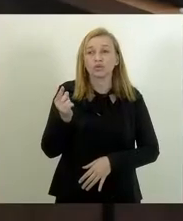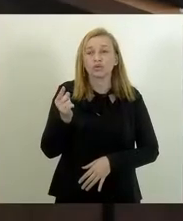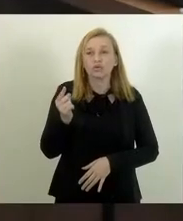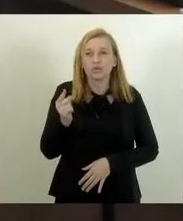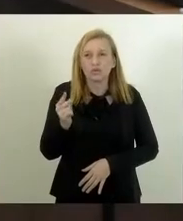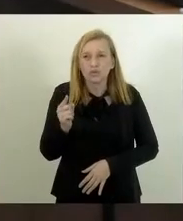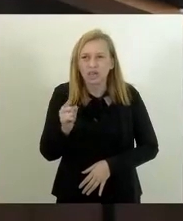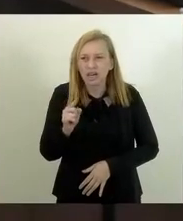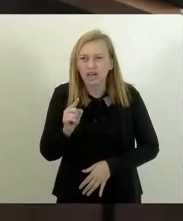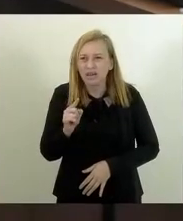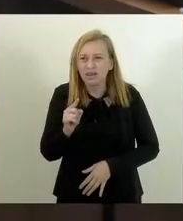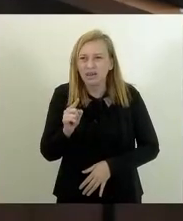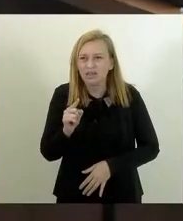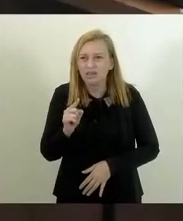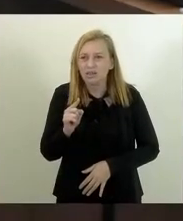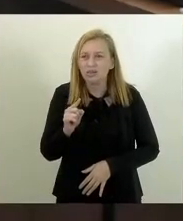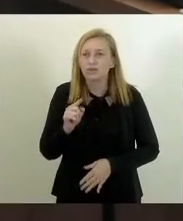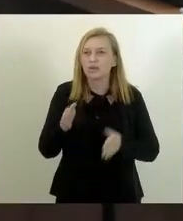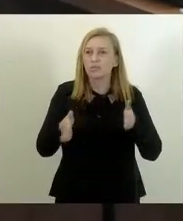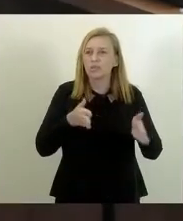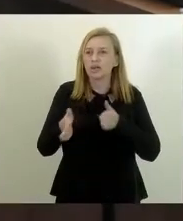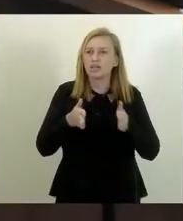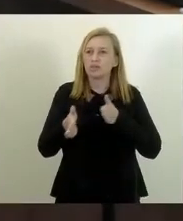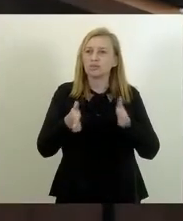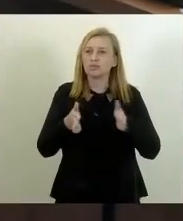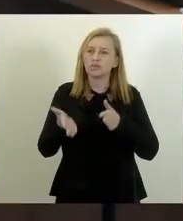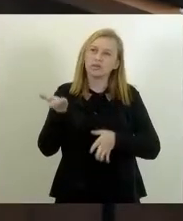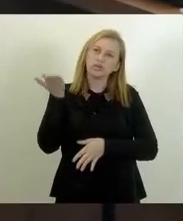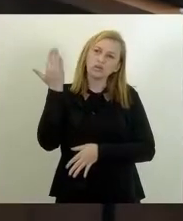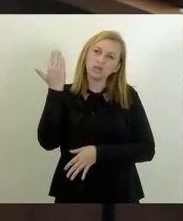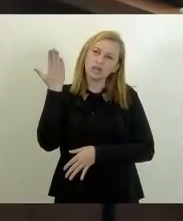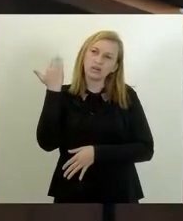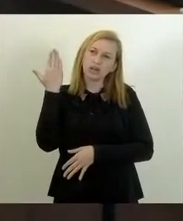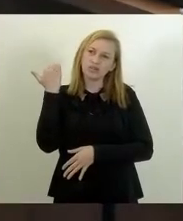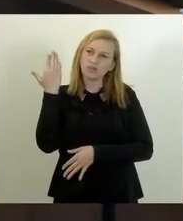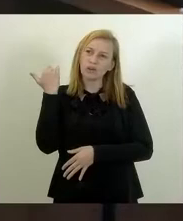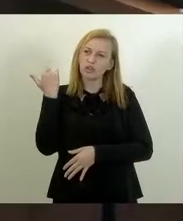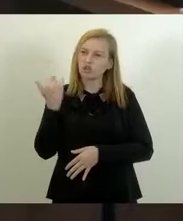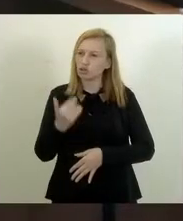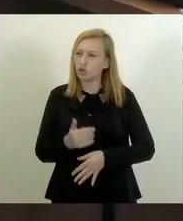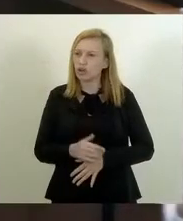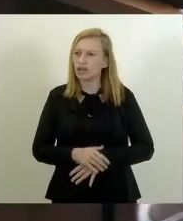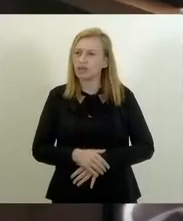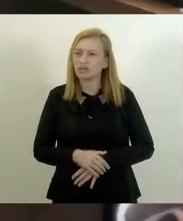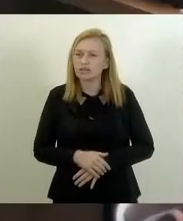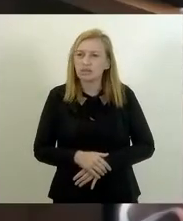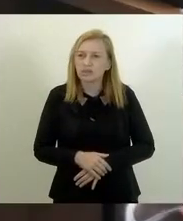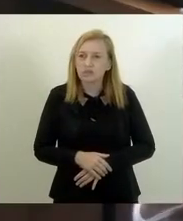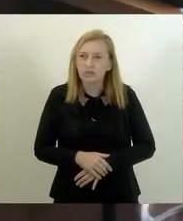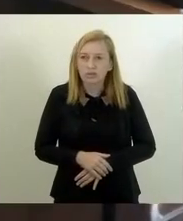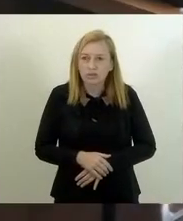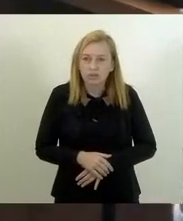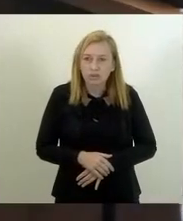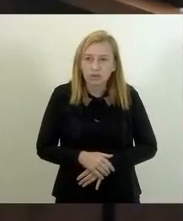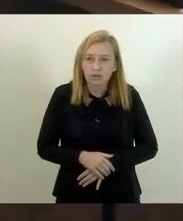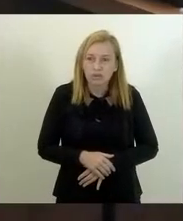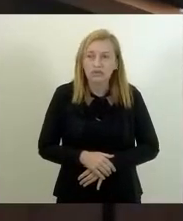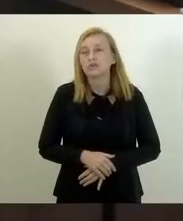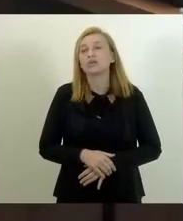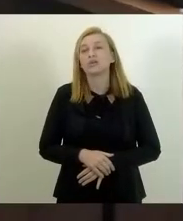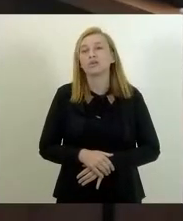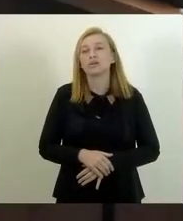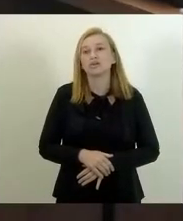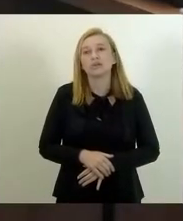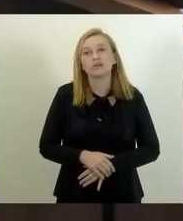de outrora. E como fala, né, uma filosofia africana, é preciso voar como Sankofa,